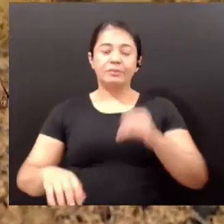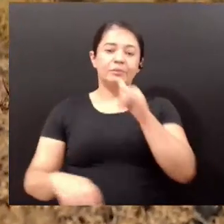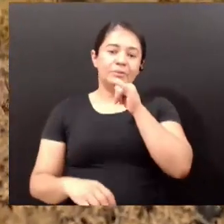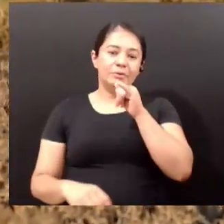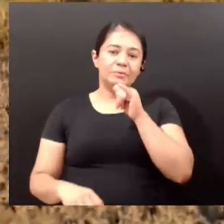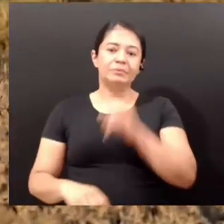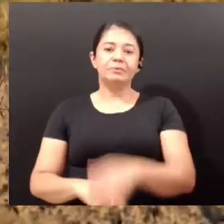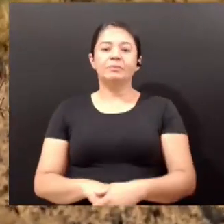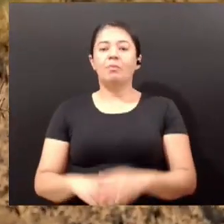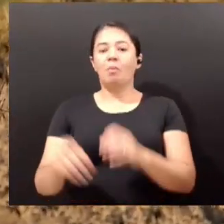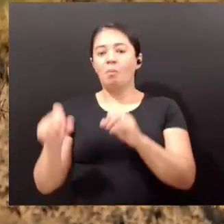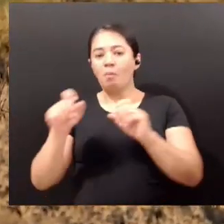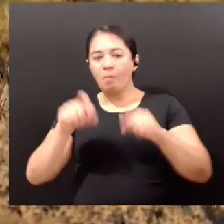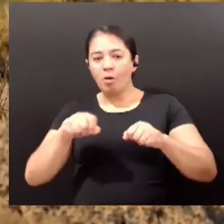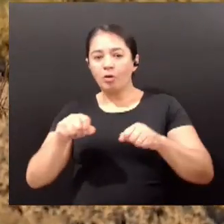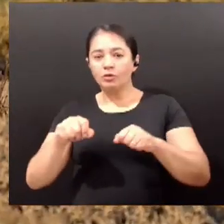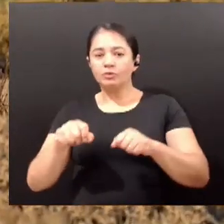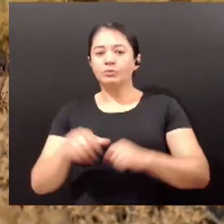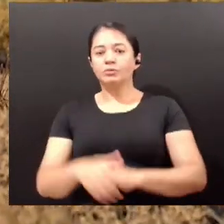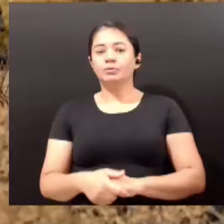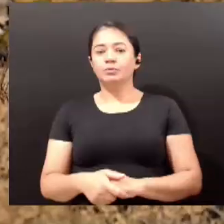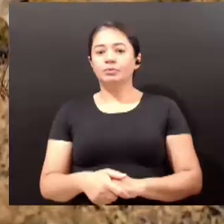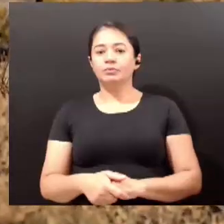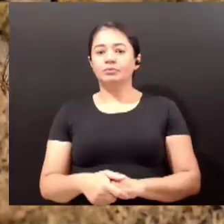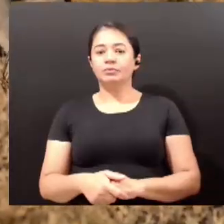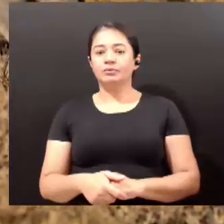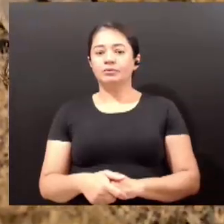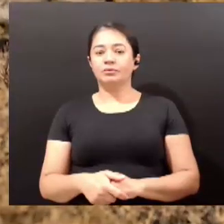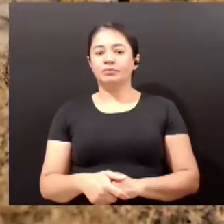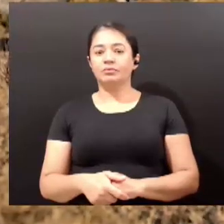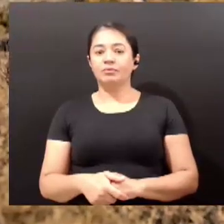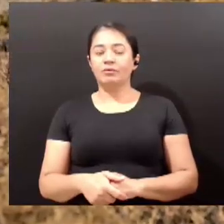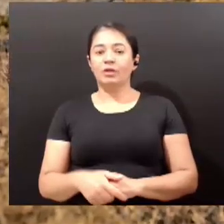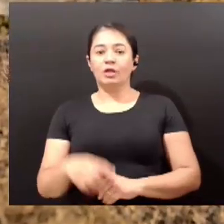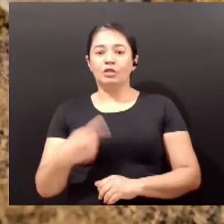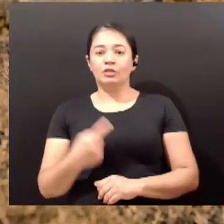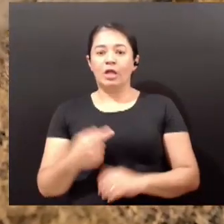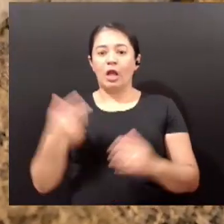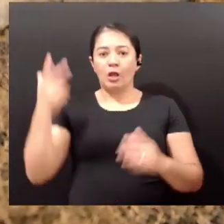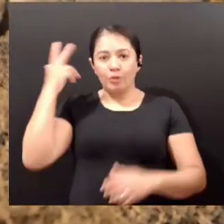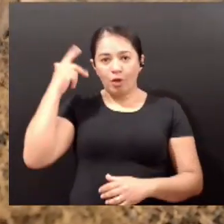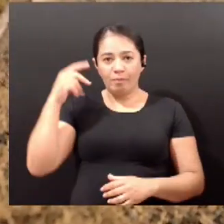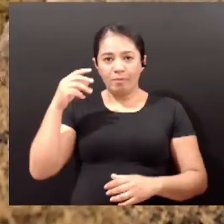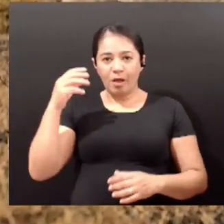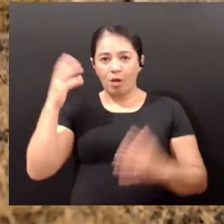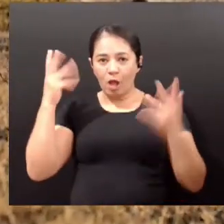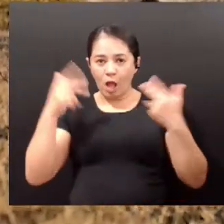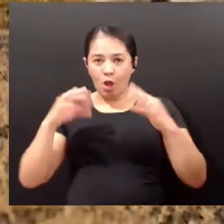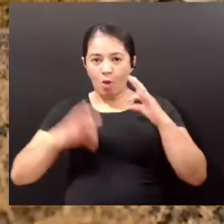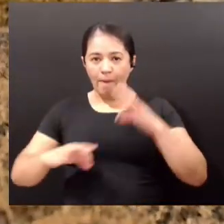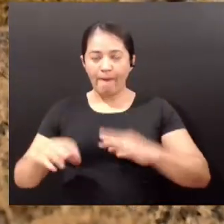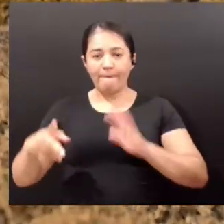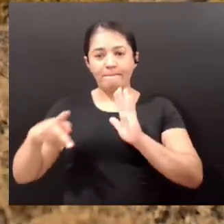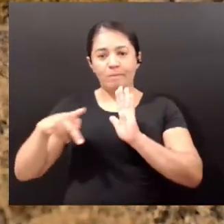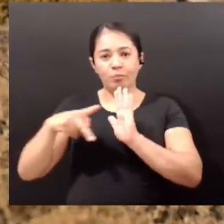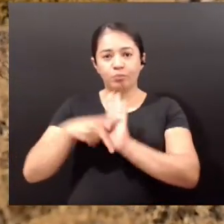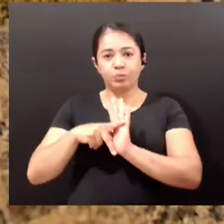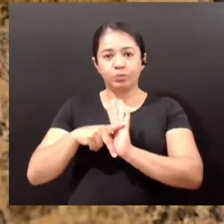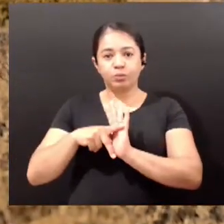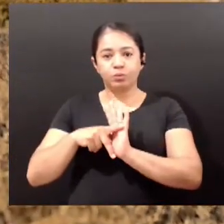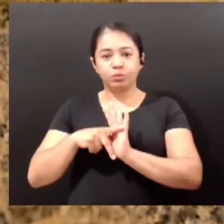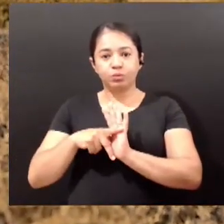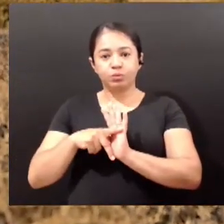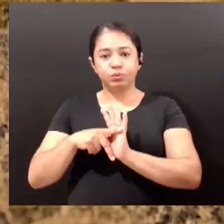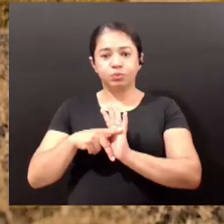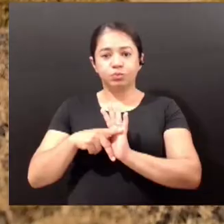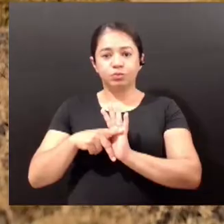até predá-la. Tá? Não é comum, a onça pintada ela não faz parte do cardápio